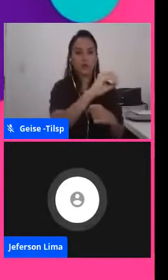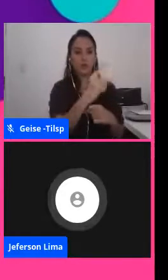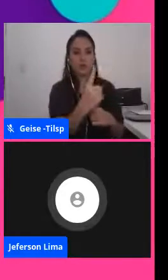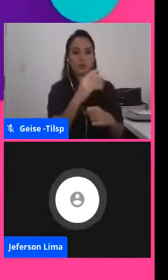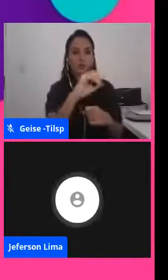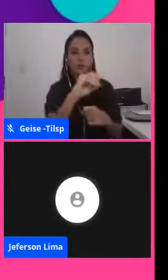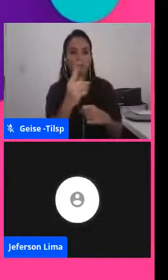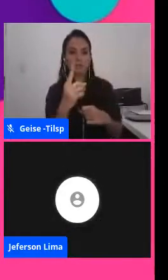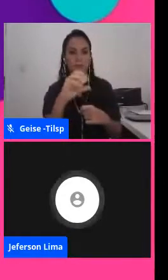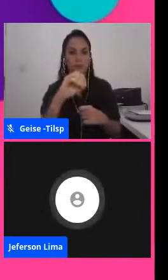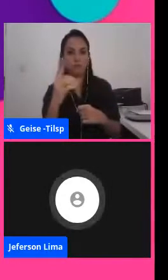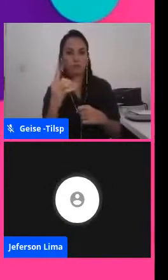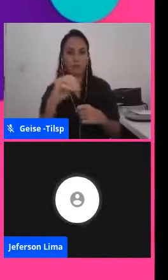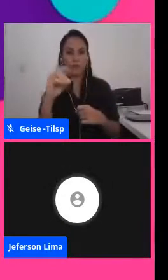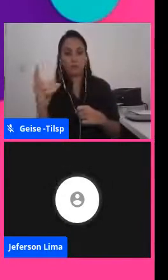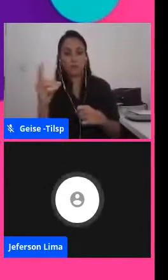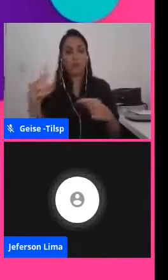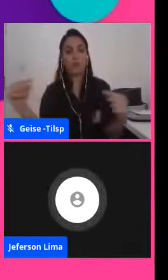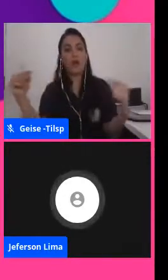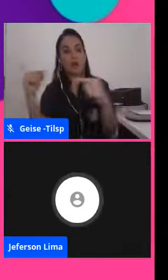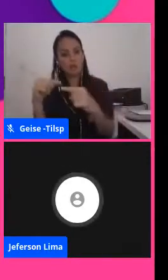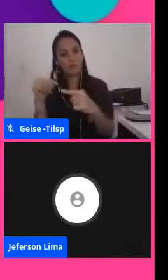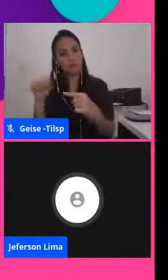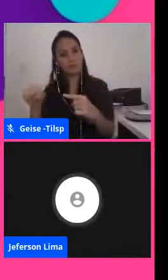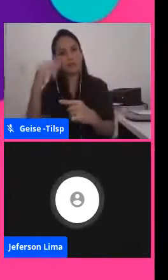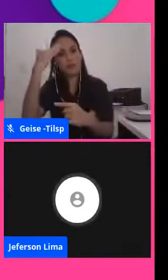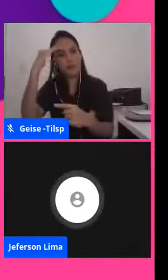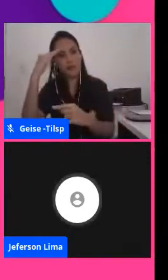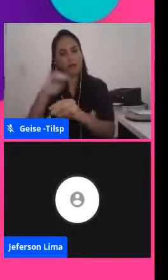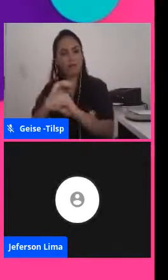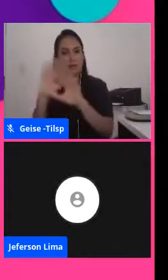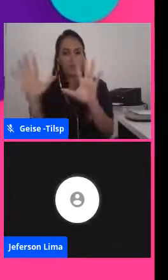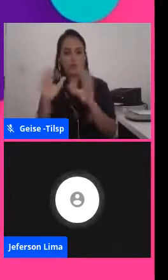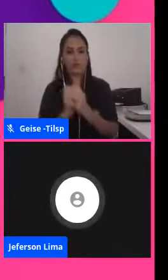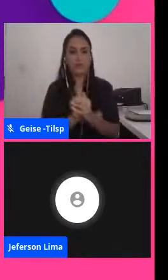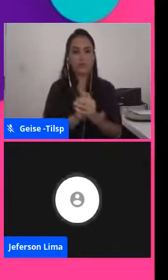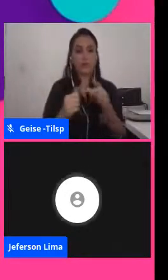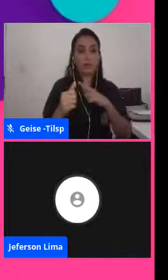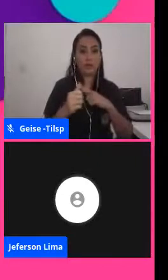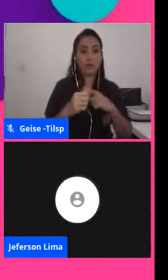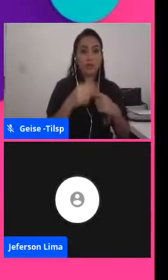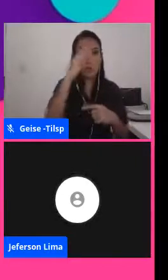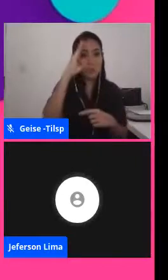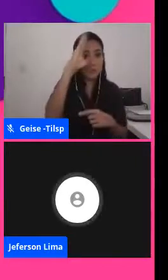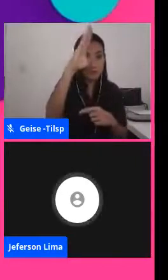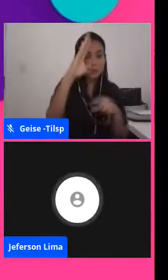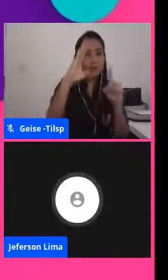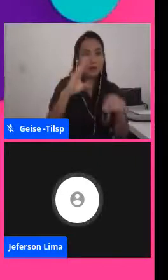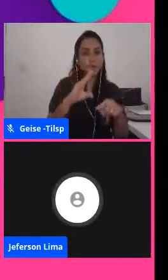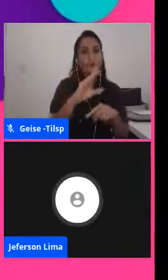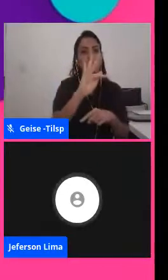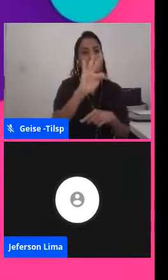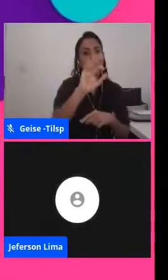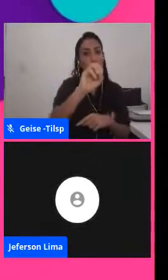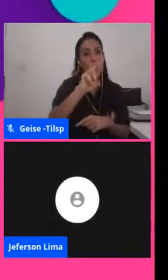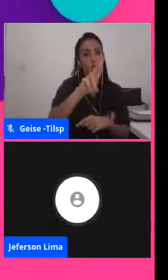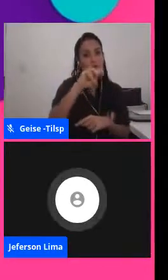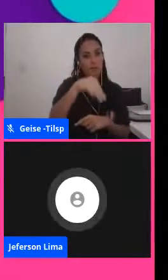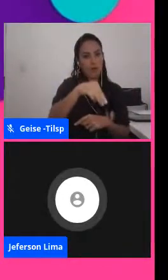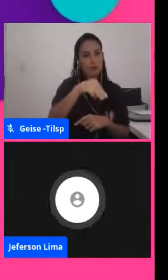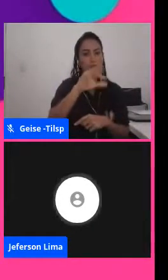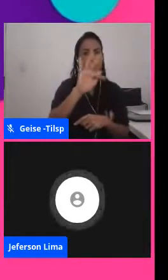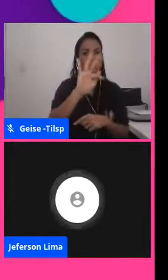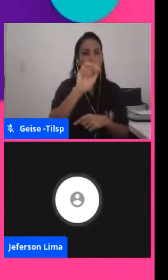de programação, e a gente tem nosso carro-chefe aqui, né, que é esse form factor aqui, né, que é esse modelinho aqui, que